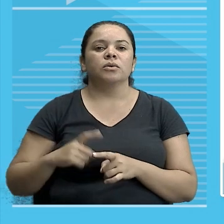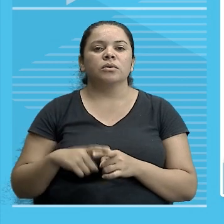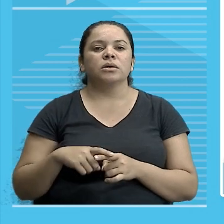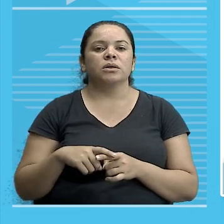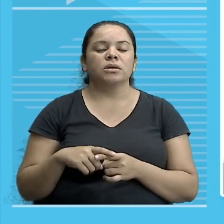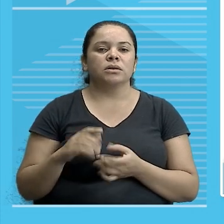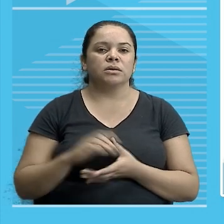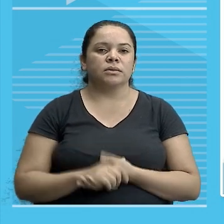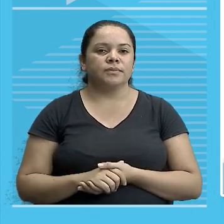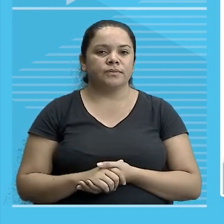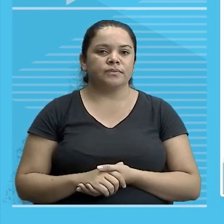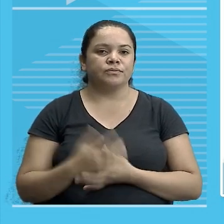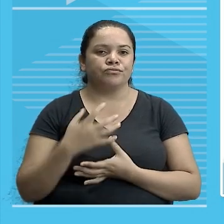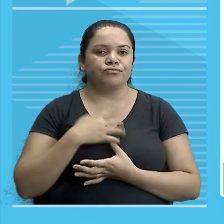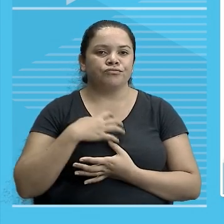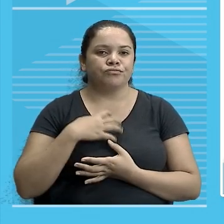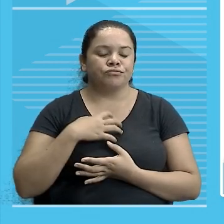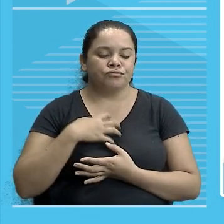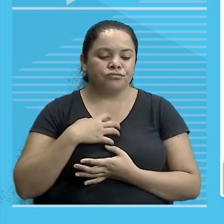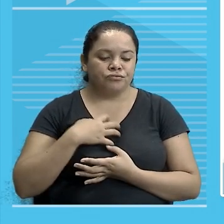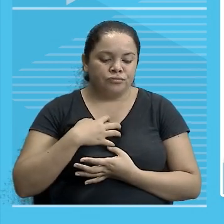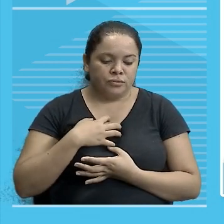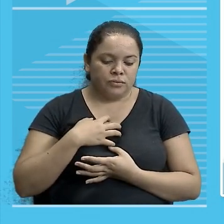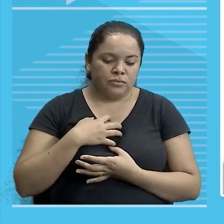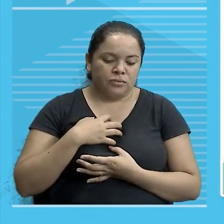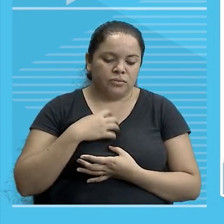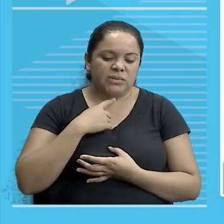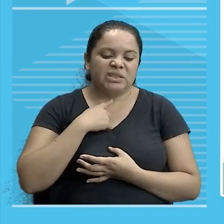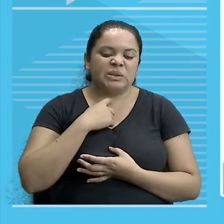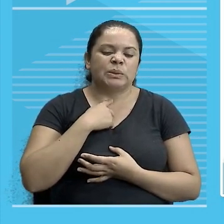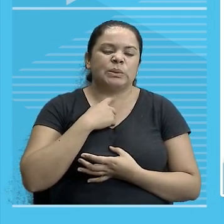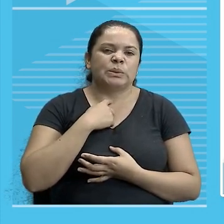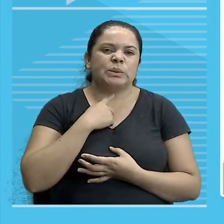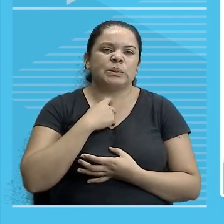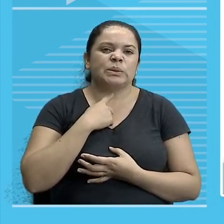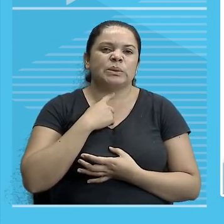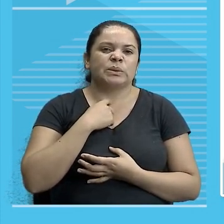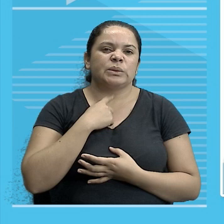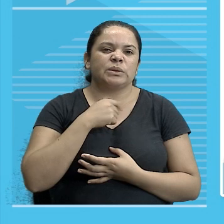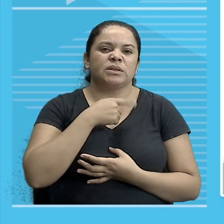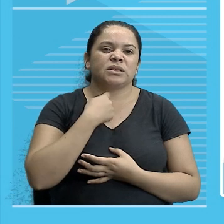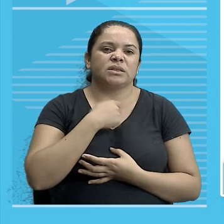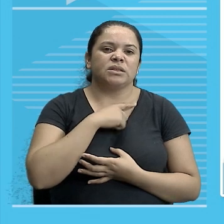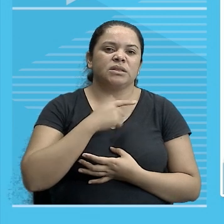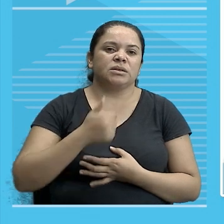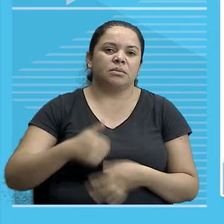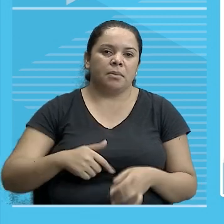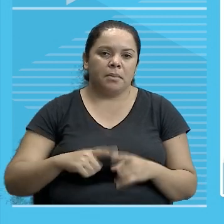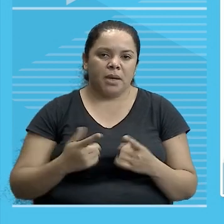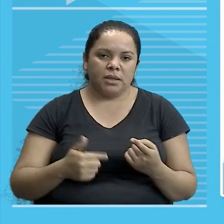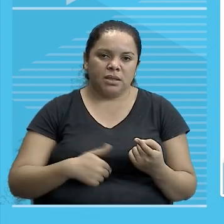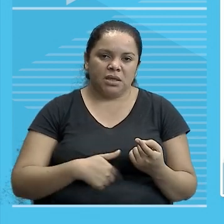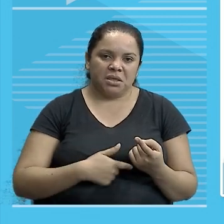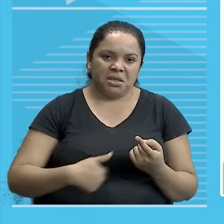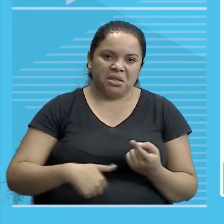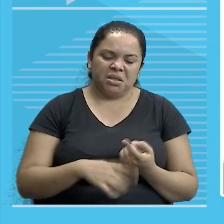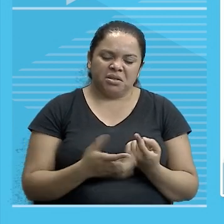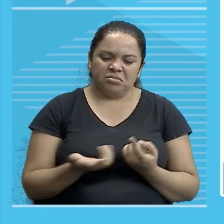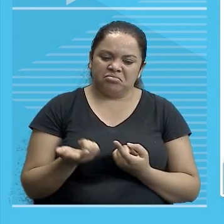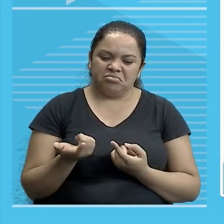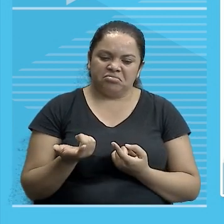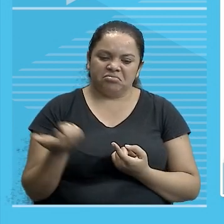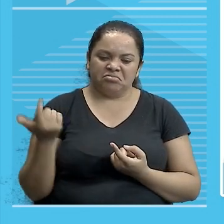no esôfago e não sente lá no estômago? Por uma razão muito simples. O esôfago não é uma